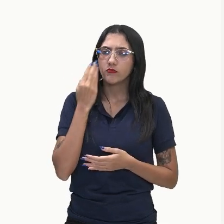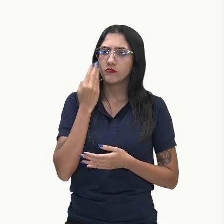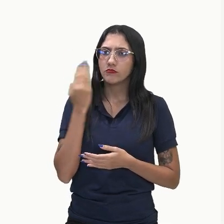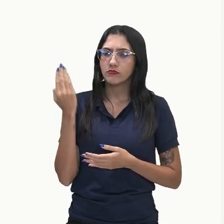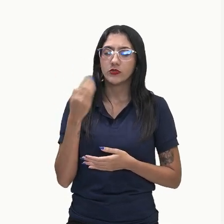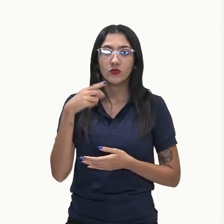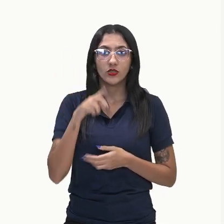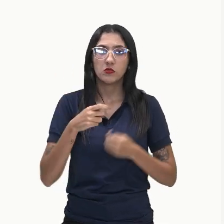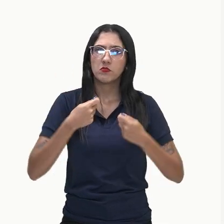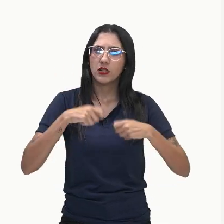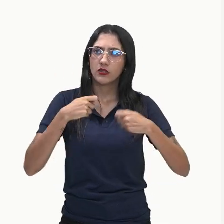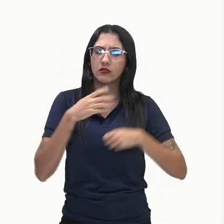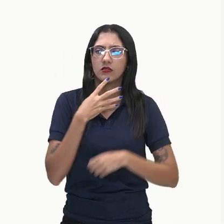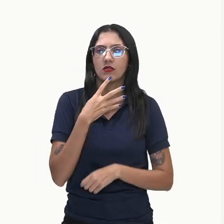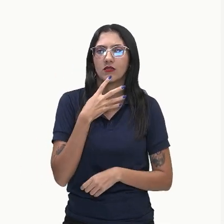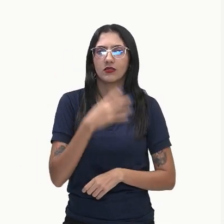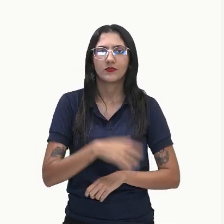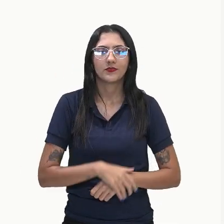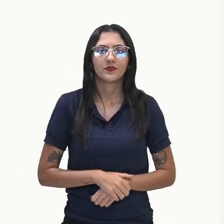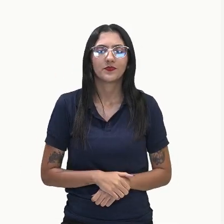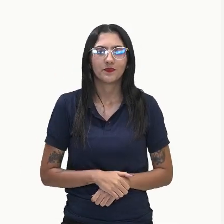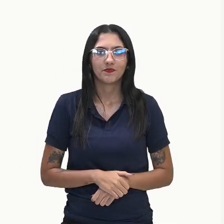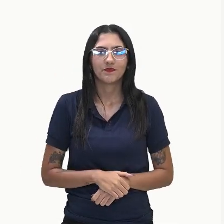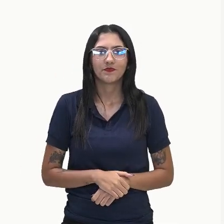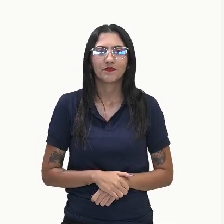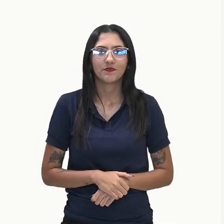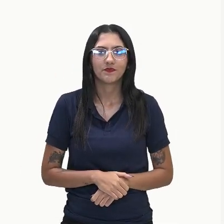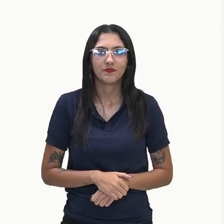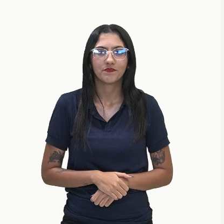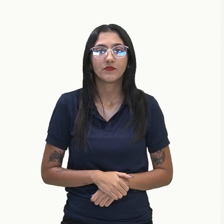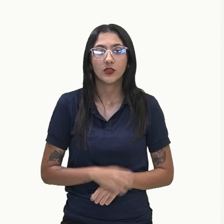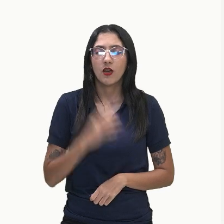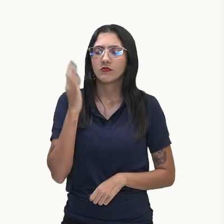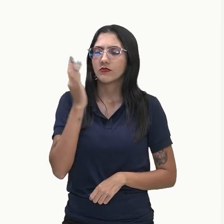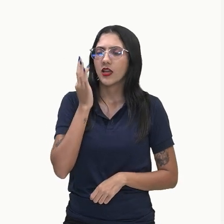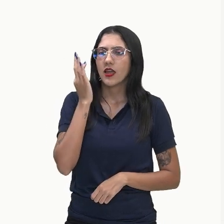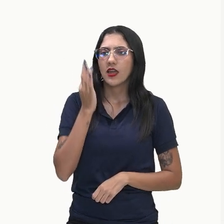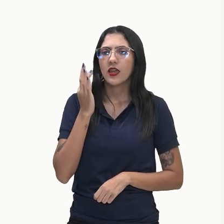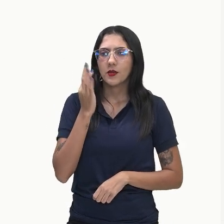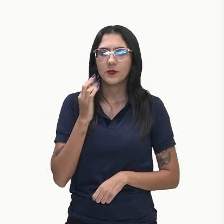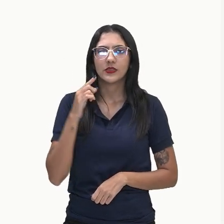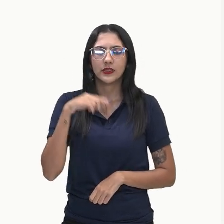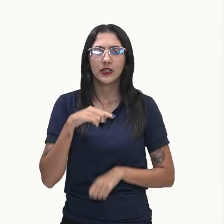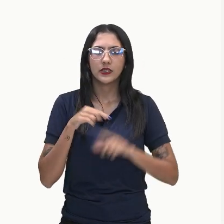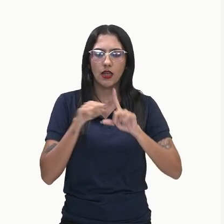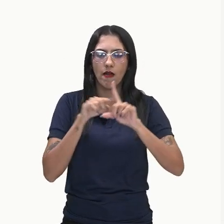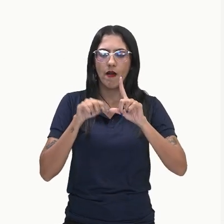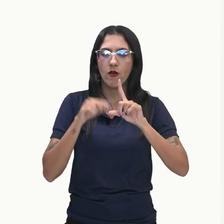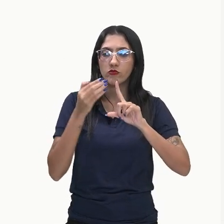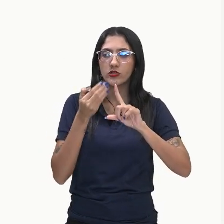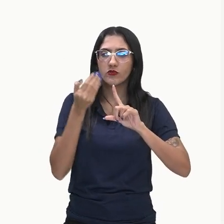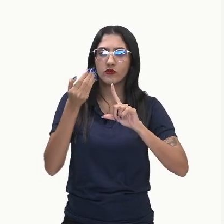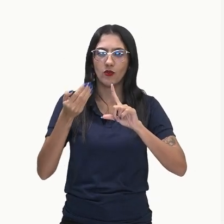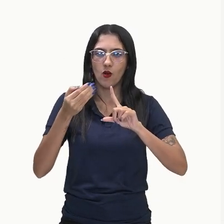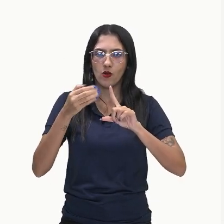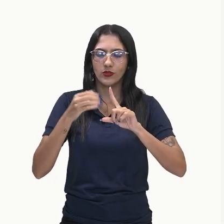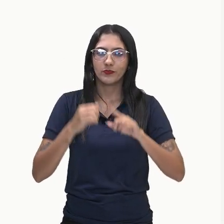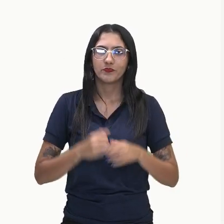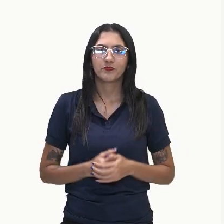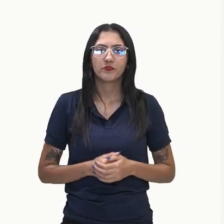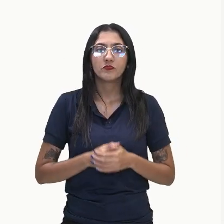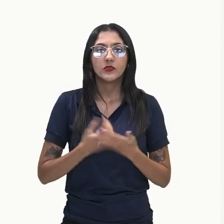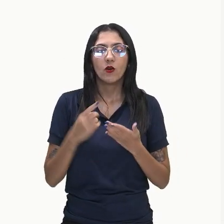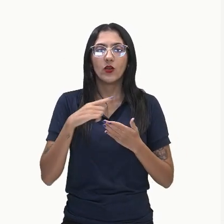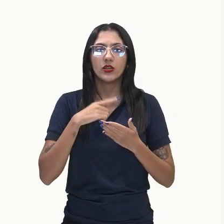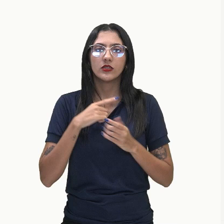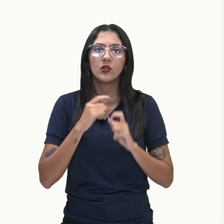você precisa conhecer. Então vamos lá. Teorema do ângulo externo. O ângulo externo ali é um ângulo